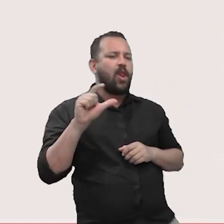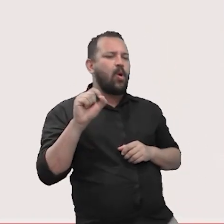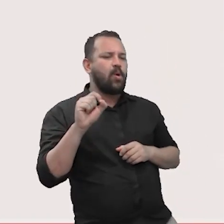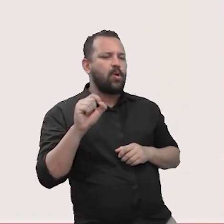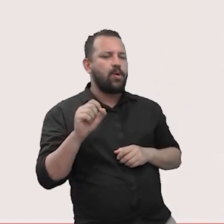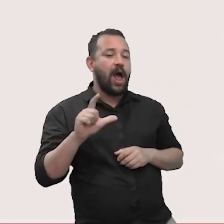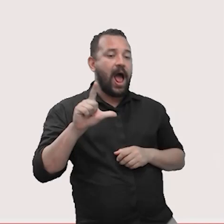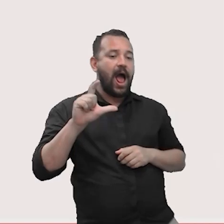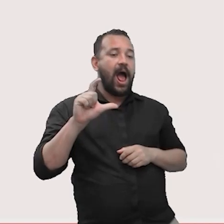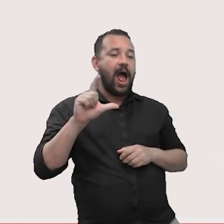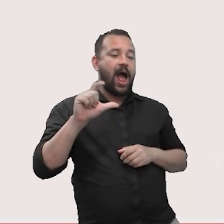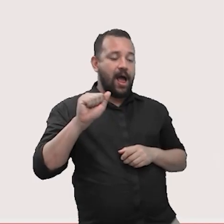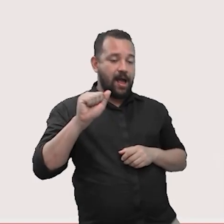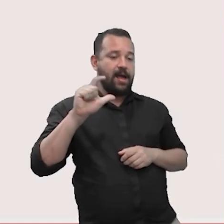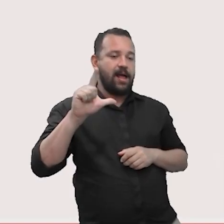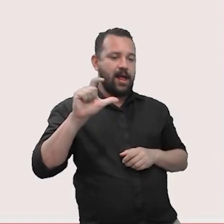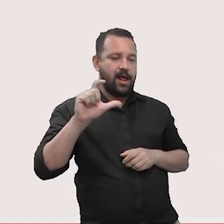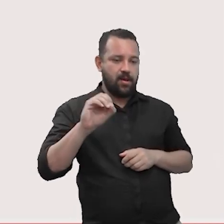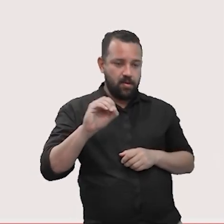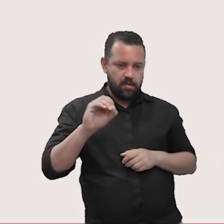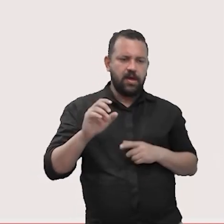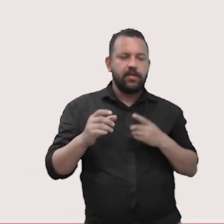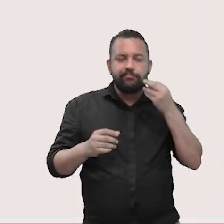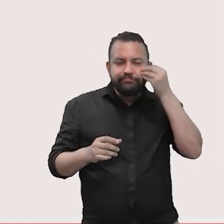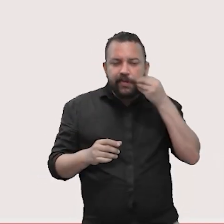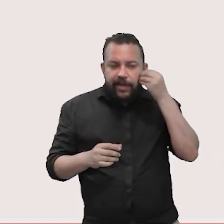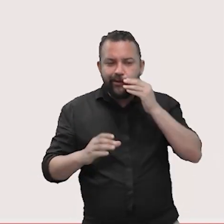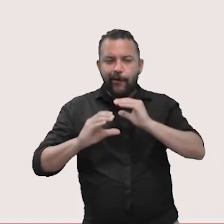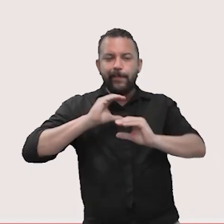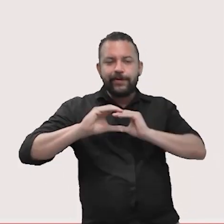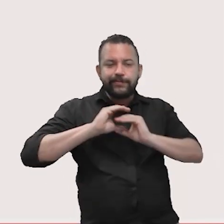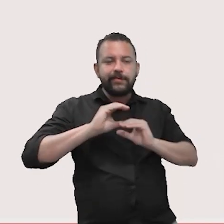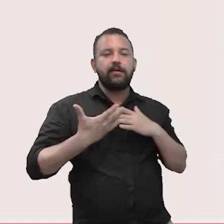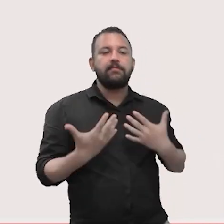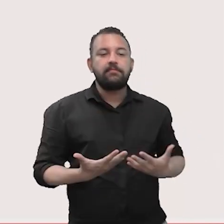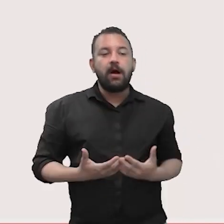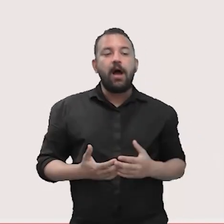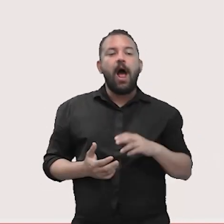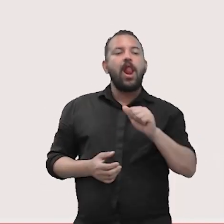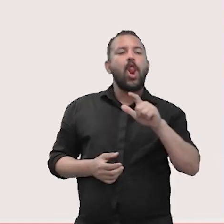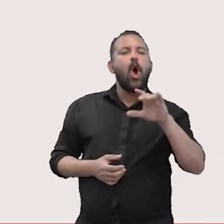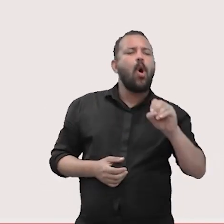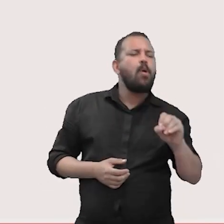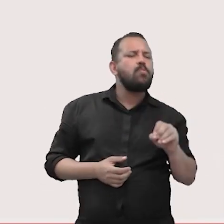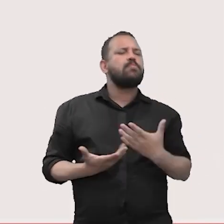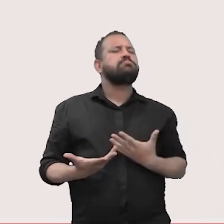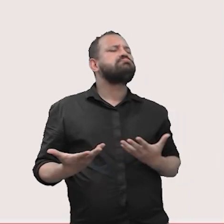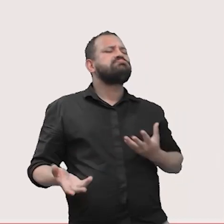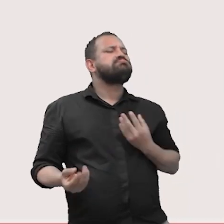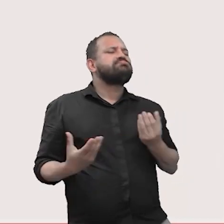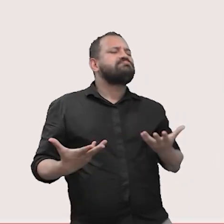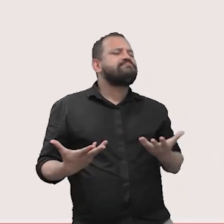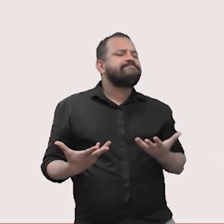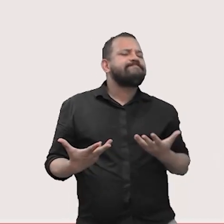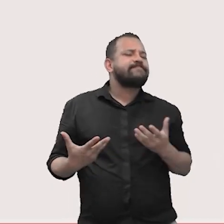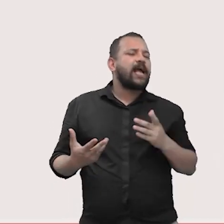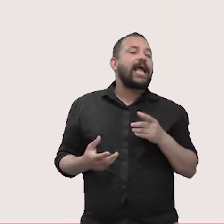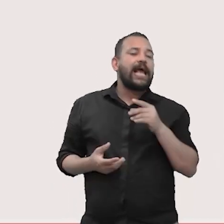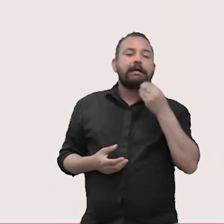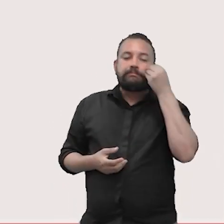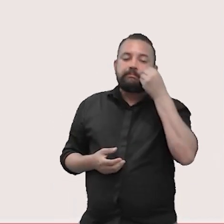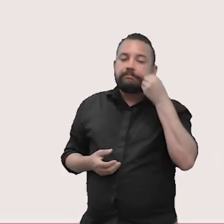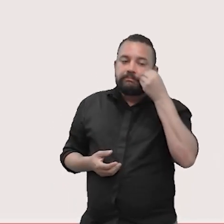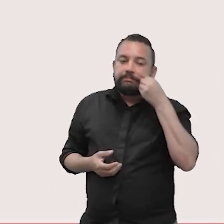está testando o canal de comunicação. Então, alô, alô. Então, o alô